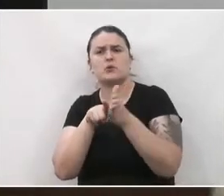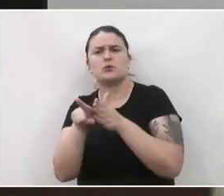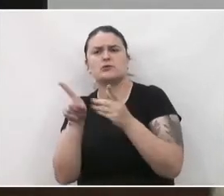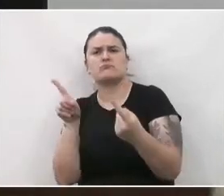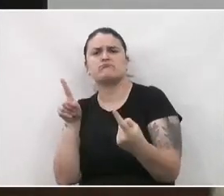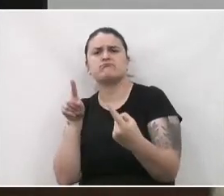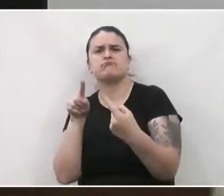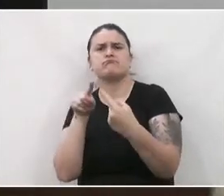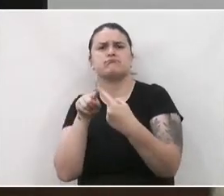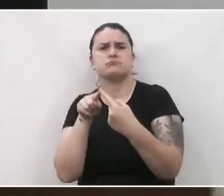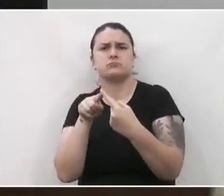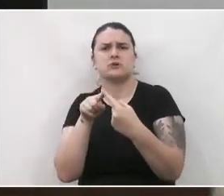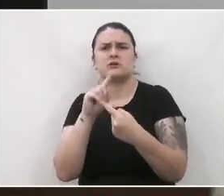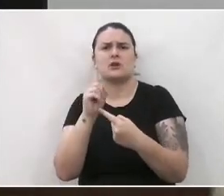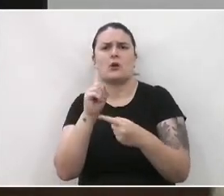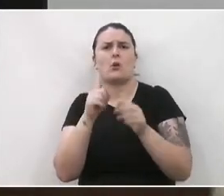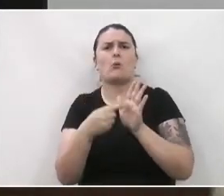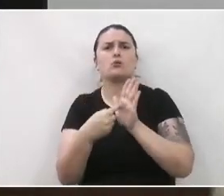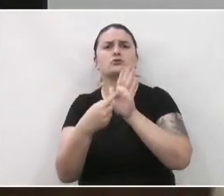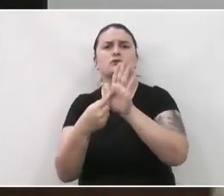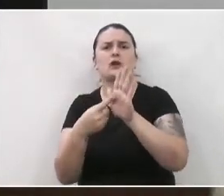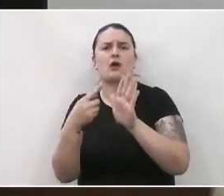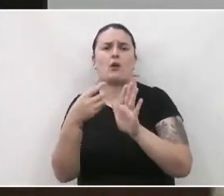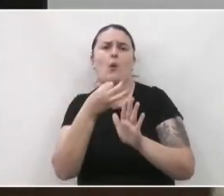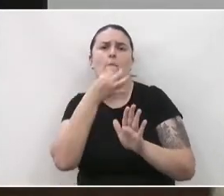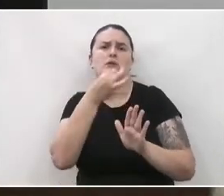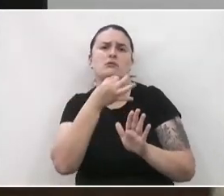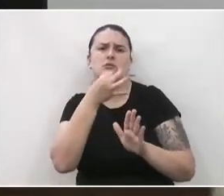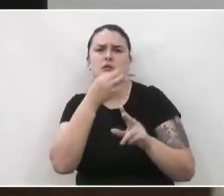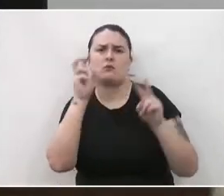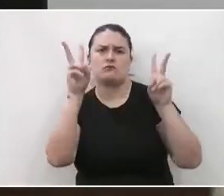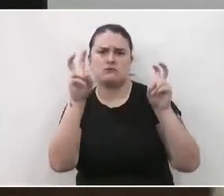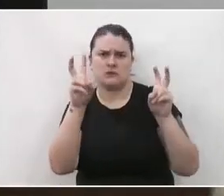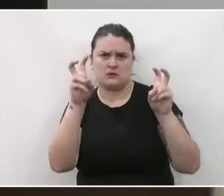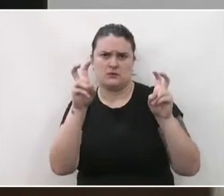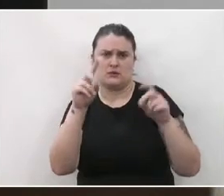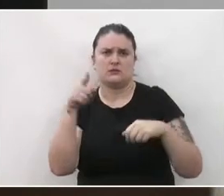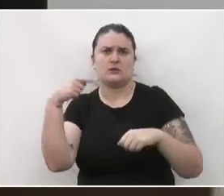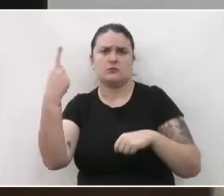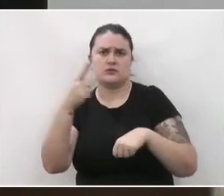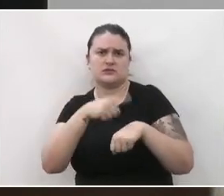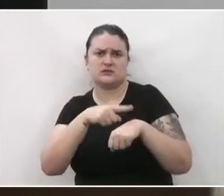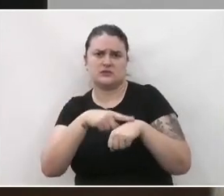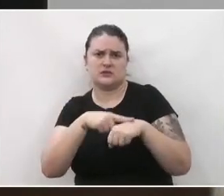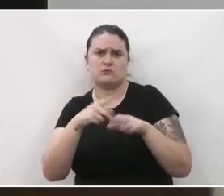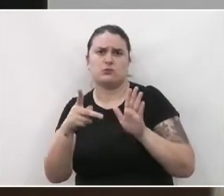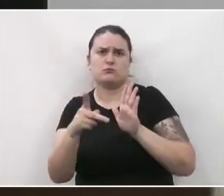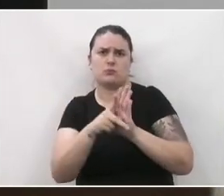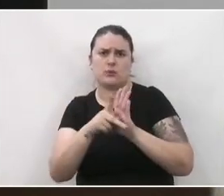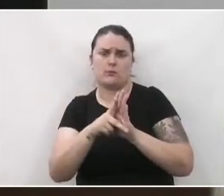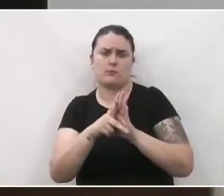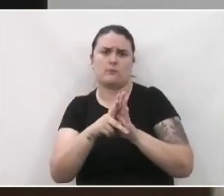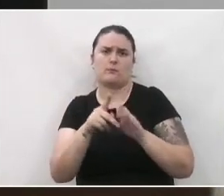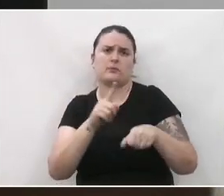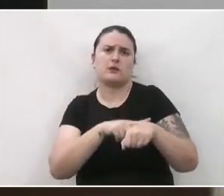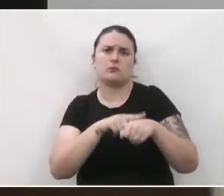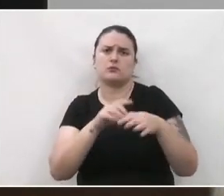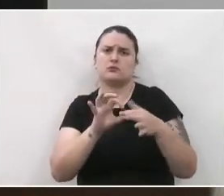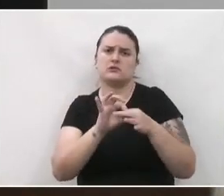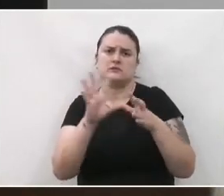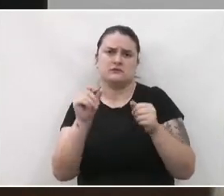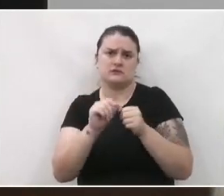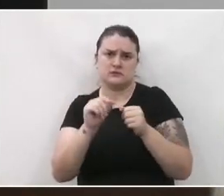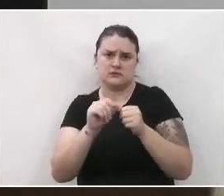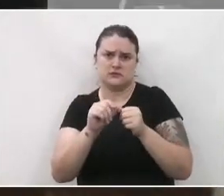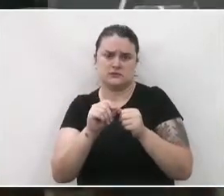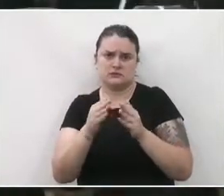querer demonstrar a sua opinião a respeito do assunto, e depois tem um momento apropriado, que é a palavra livre para fazer isso.